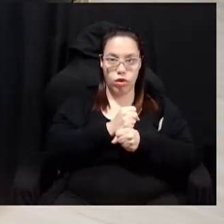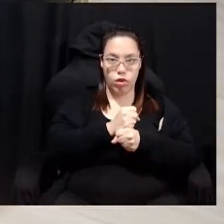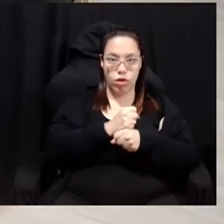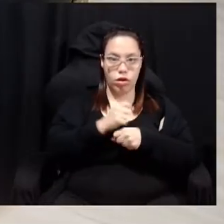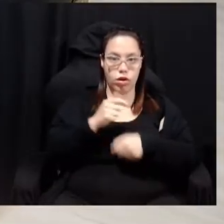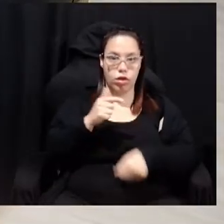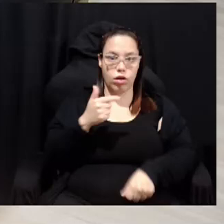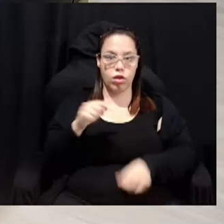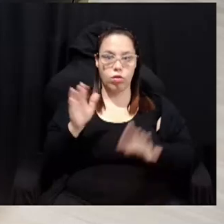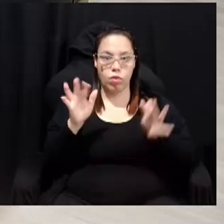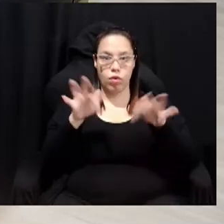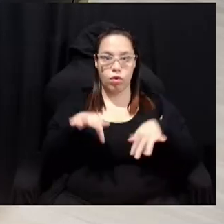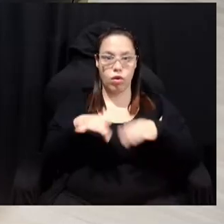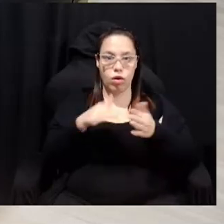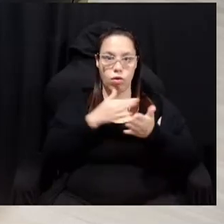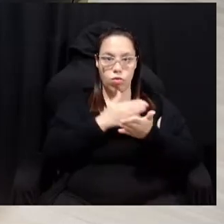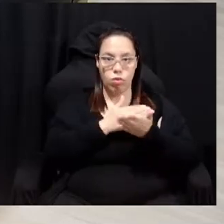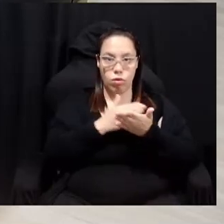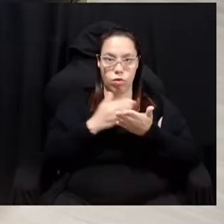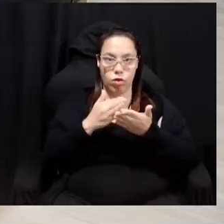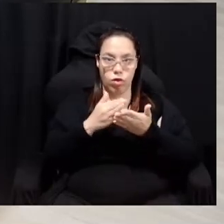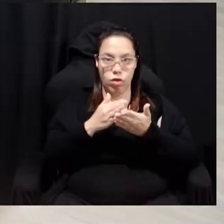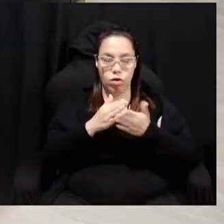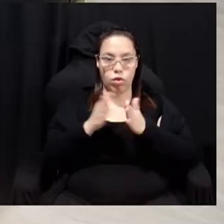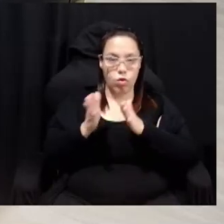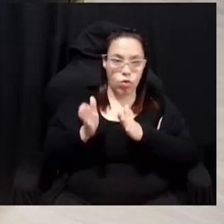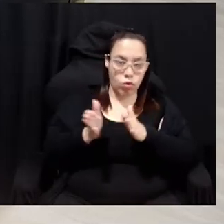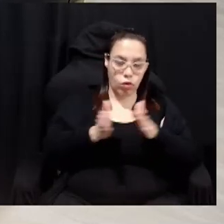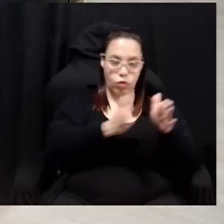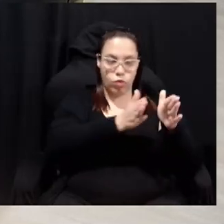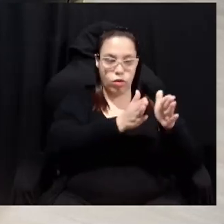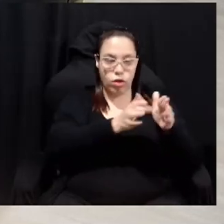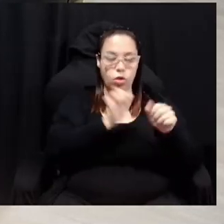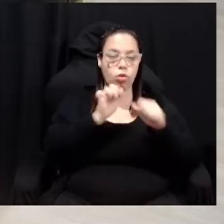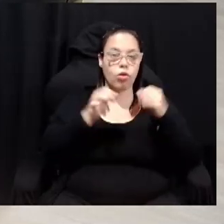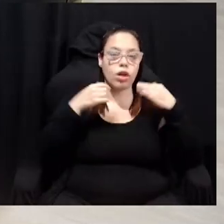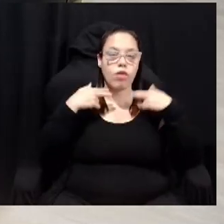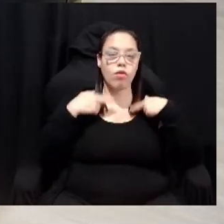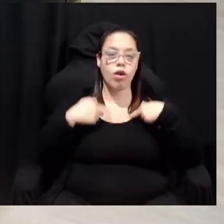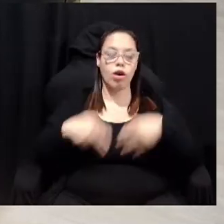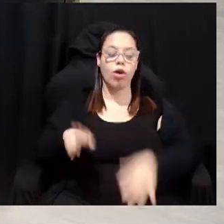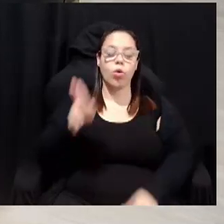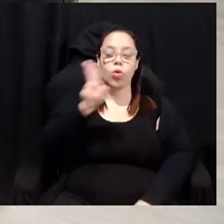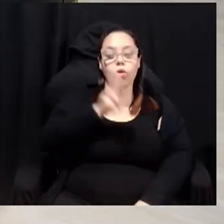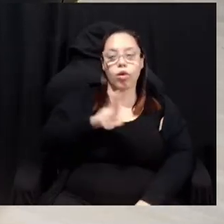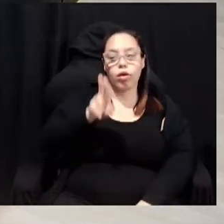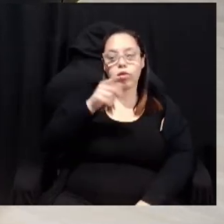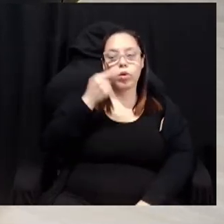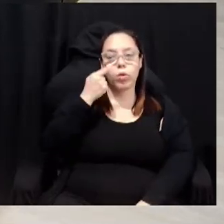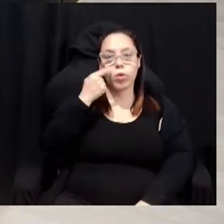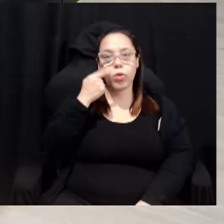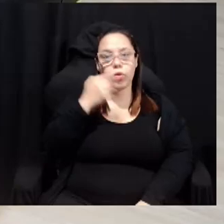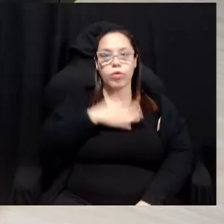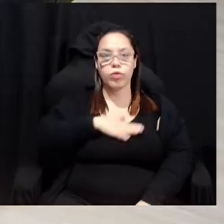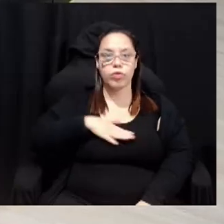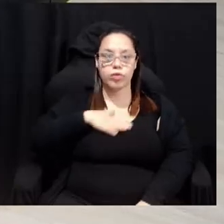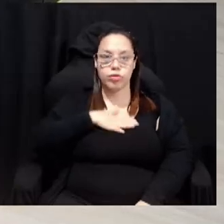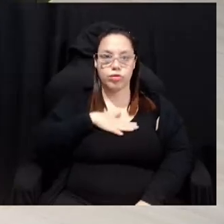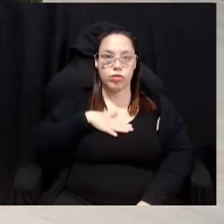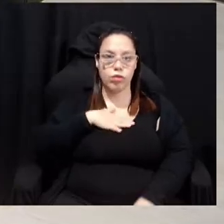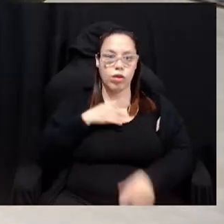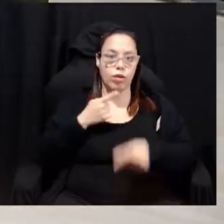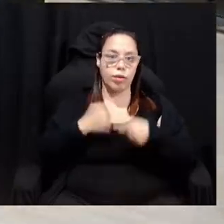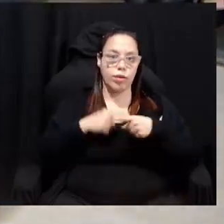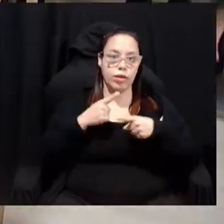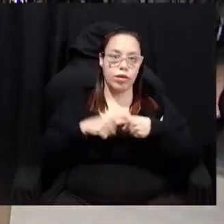mas o começo da tua produção, o começo do que você vai vestir. Então, é um olhar muito gostoso, porque sempre foi uma